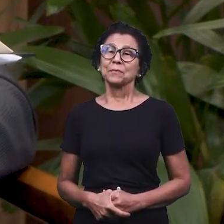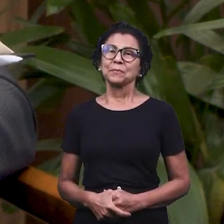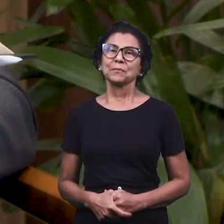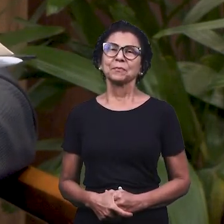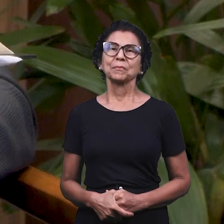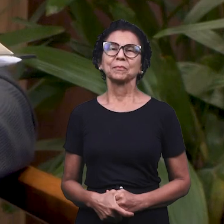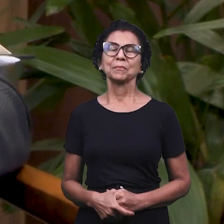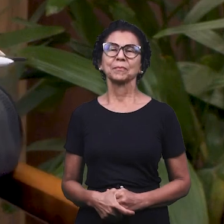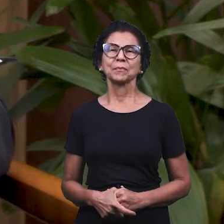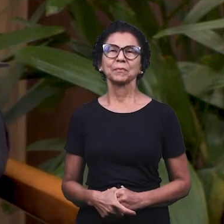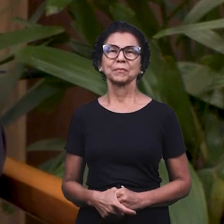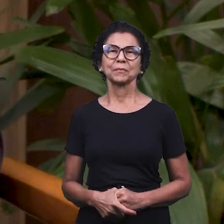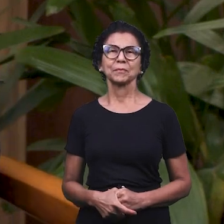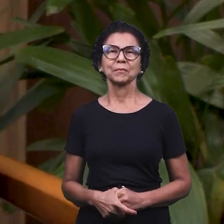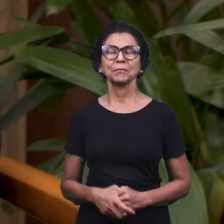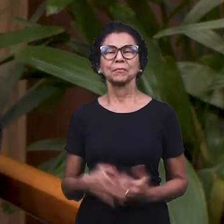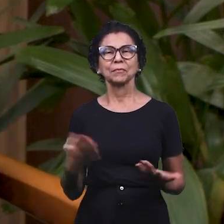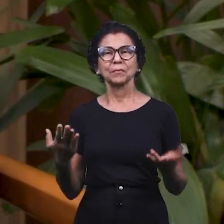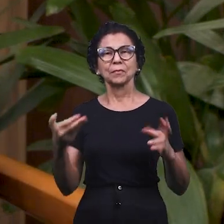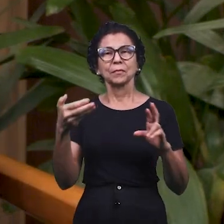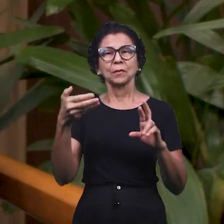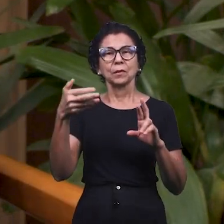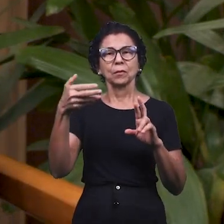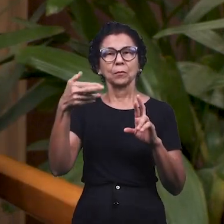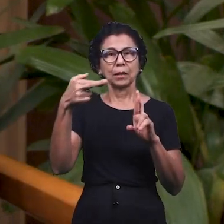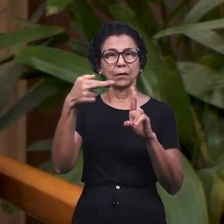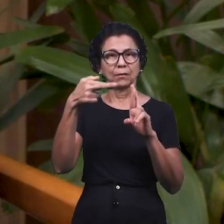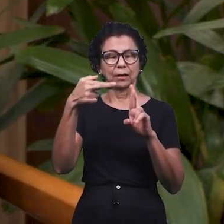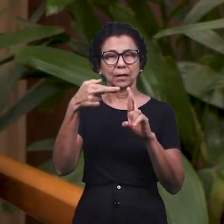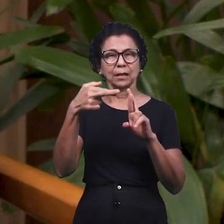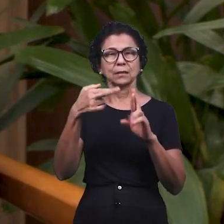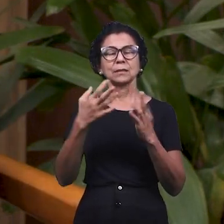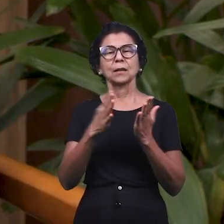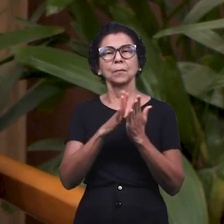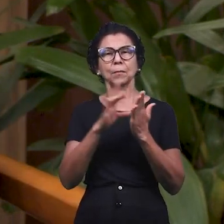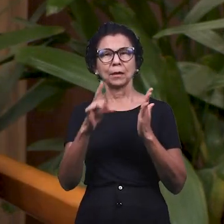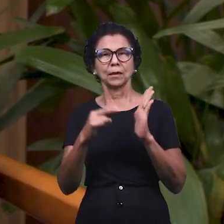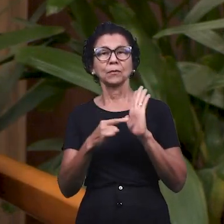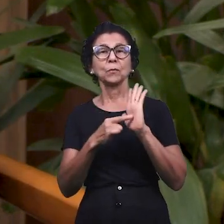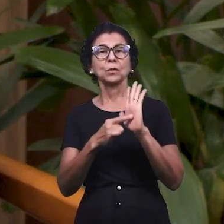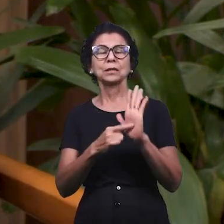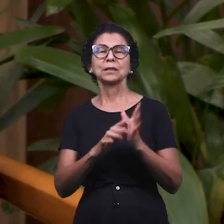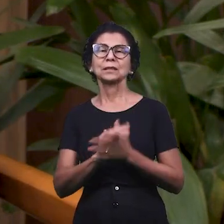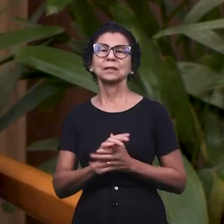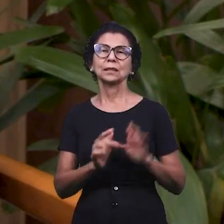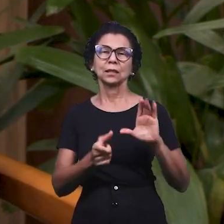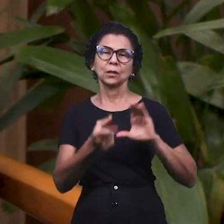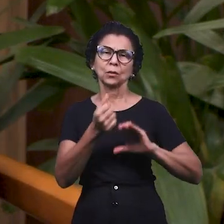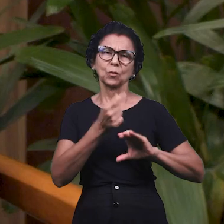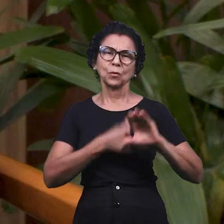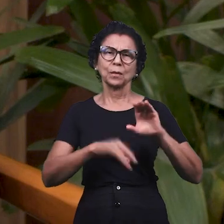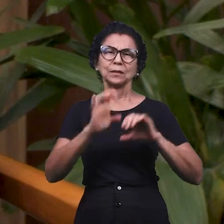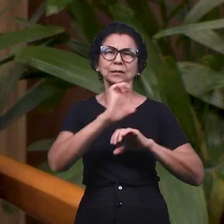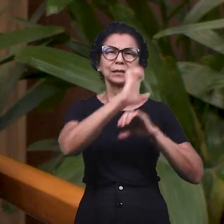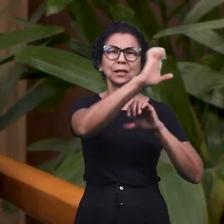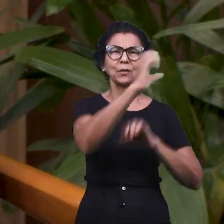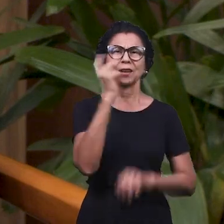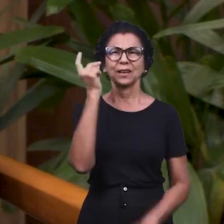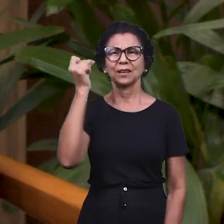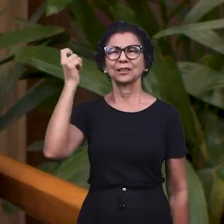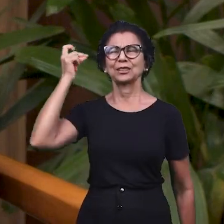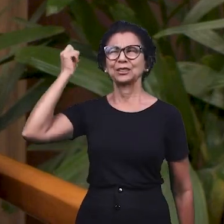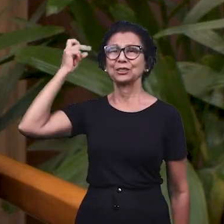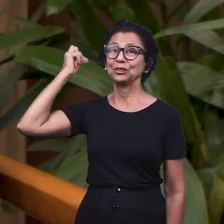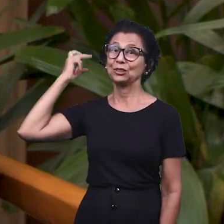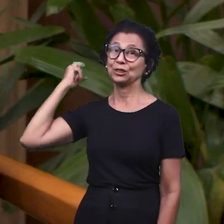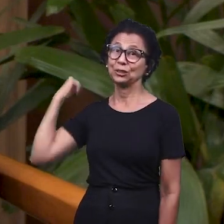nós a referência que o Senhor faz aqui na palavra, mostrando que o comércio exterior já existia naquela época. Está